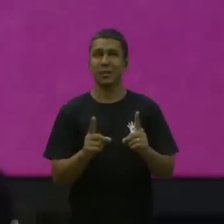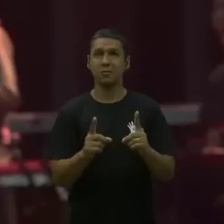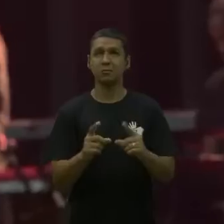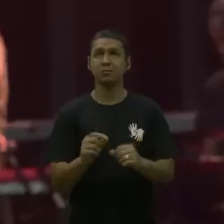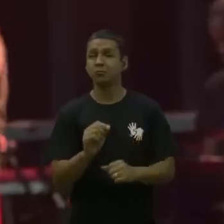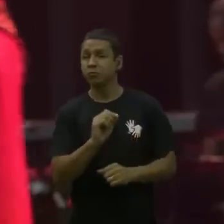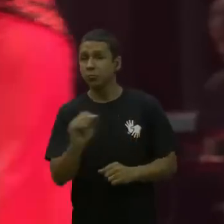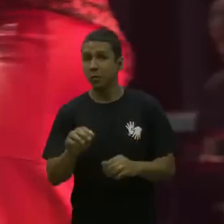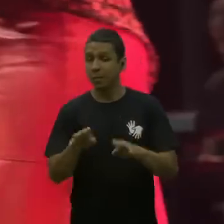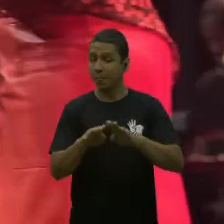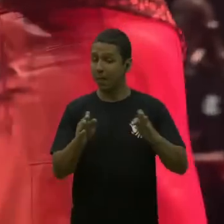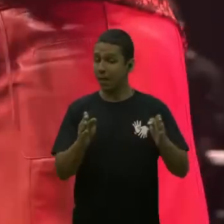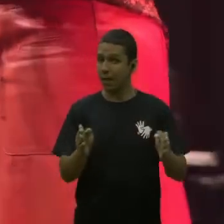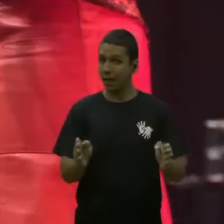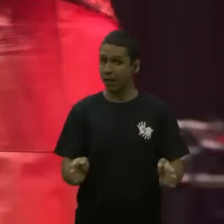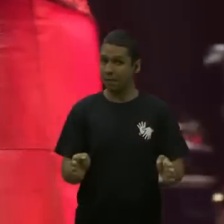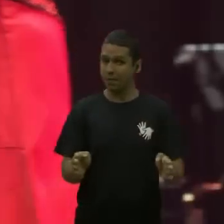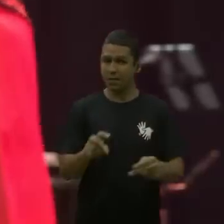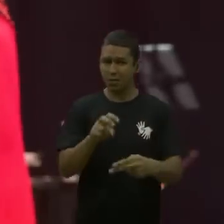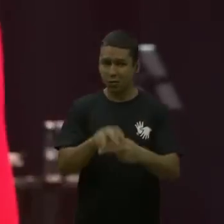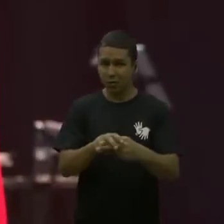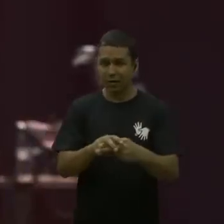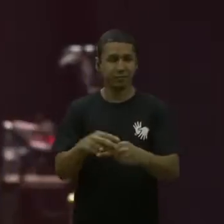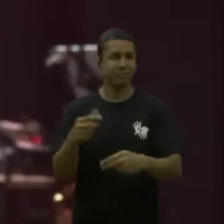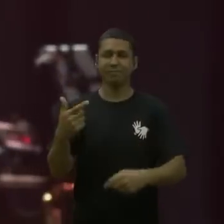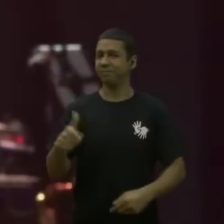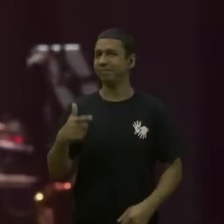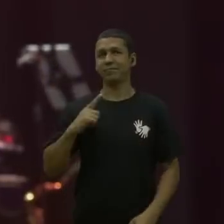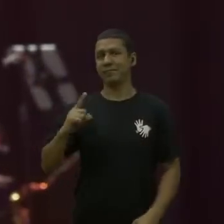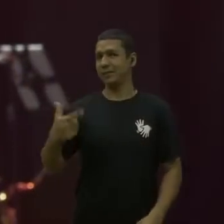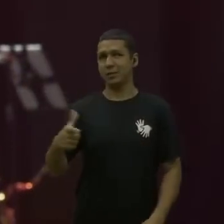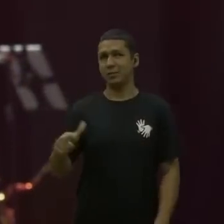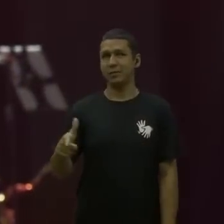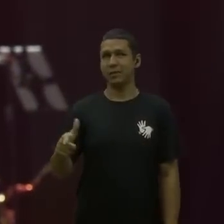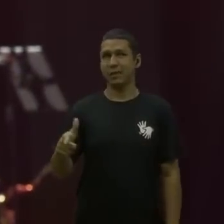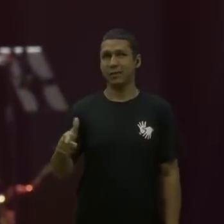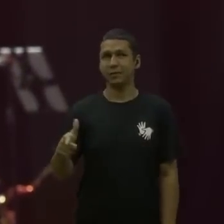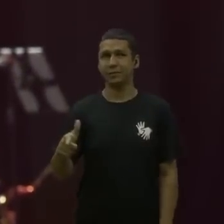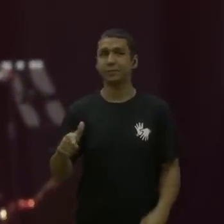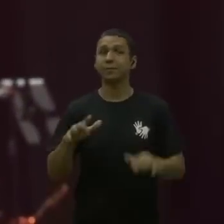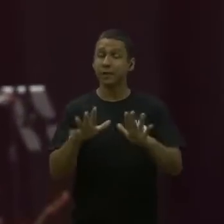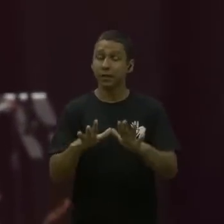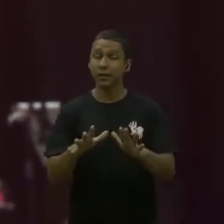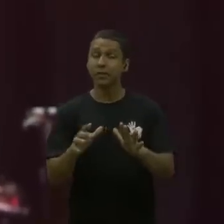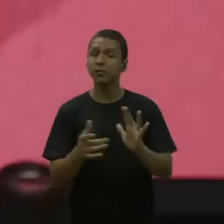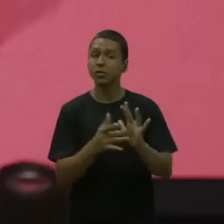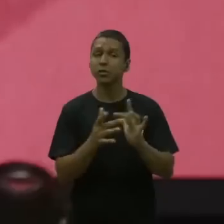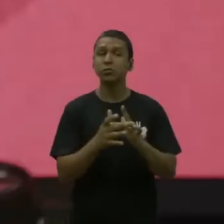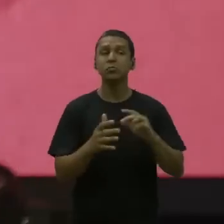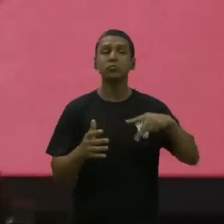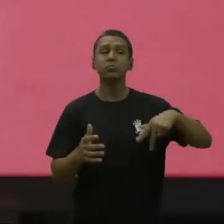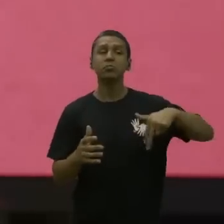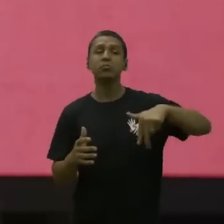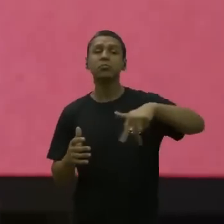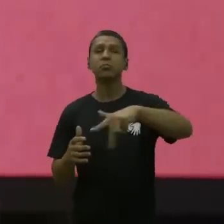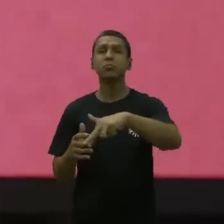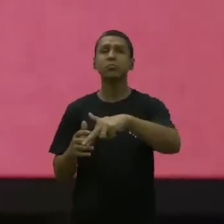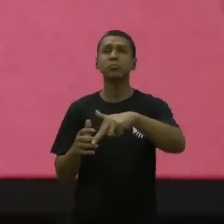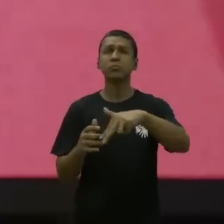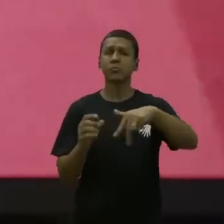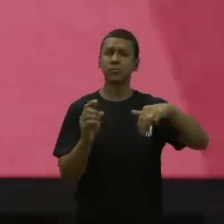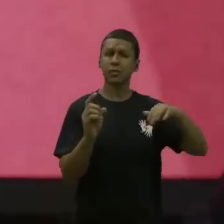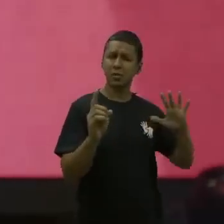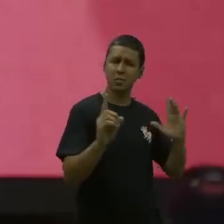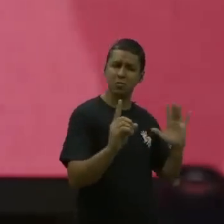cadeira, a mesa ainda não tinha lugar para eles. E Jesus está caminhando pelas cercanias de Tiro e Sidom, acompanhado de muitos judeus,